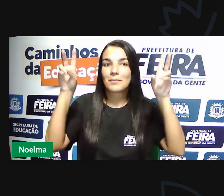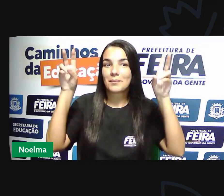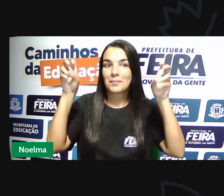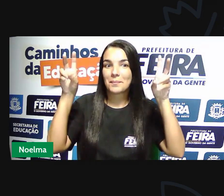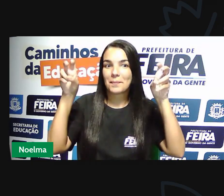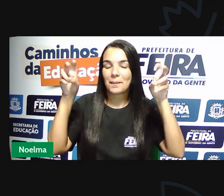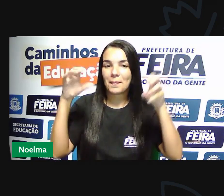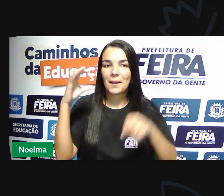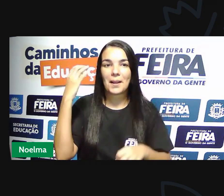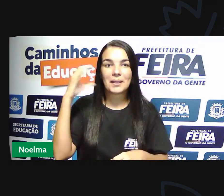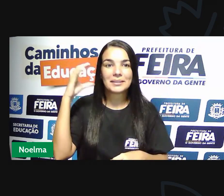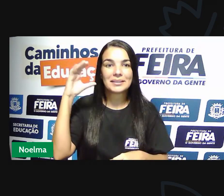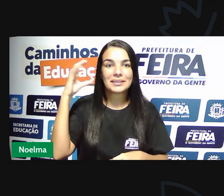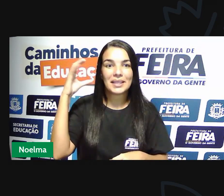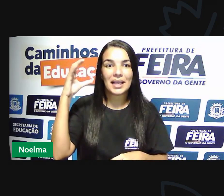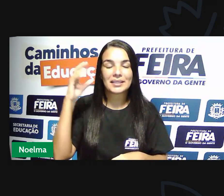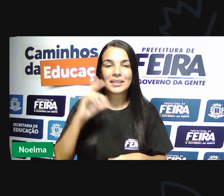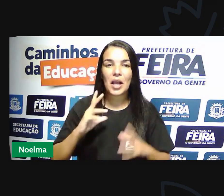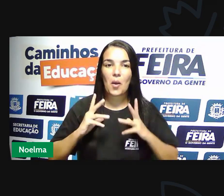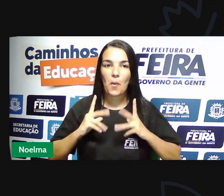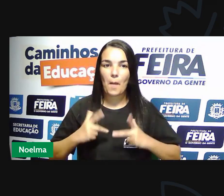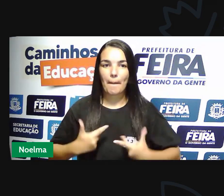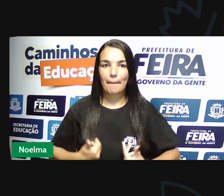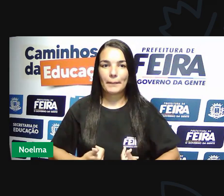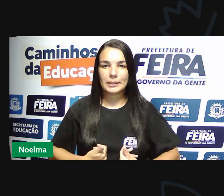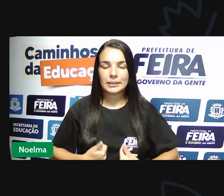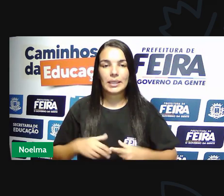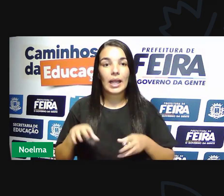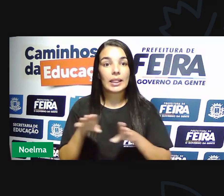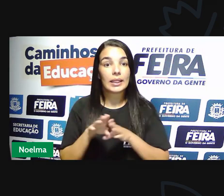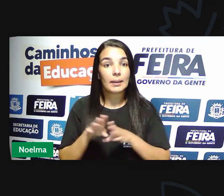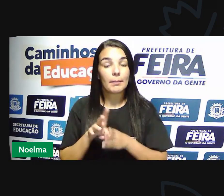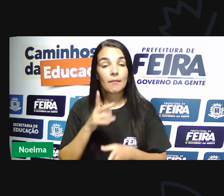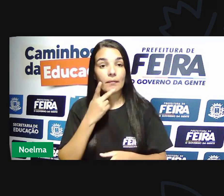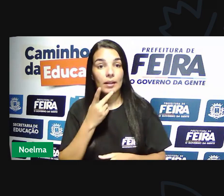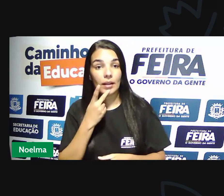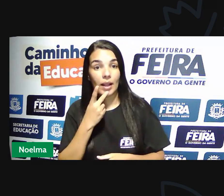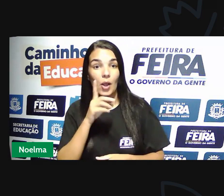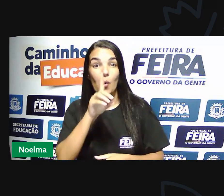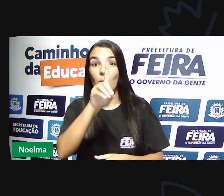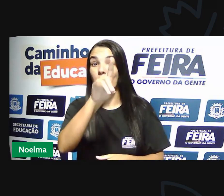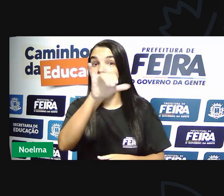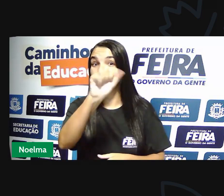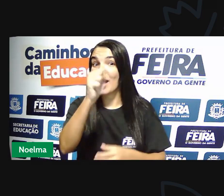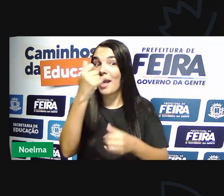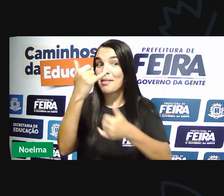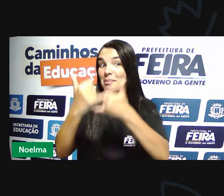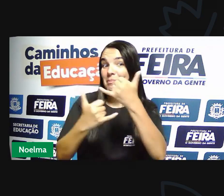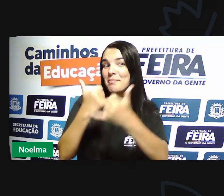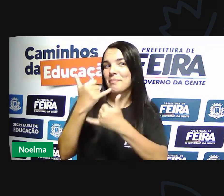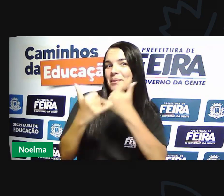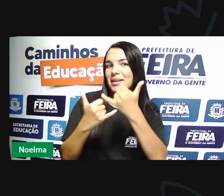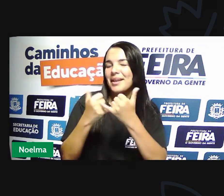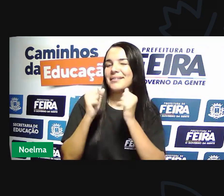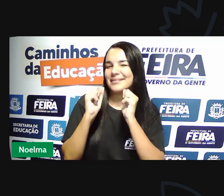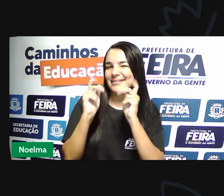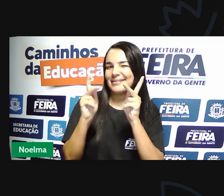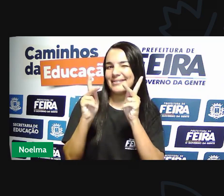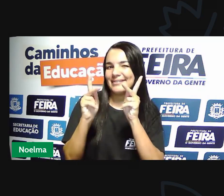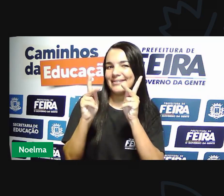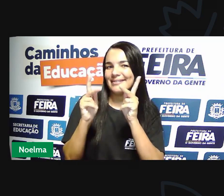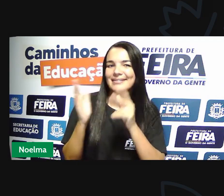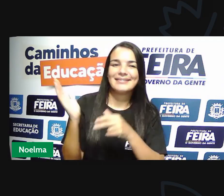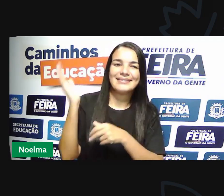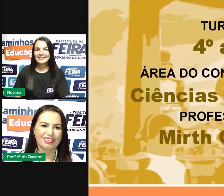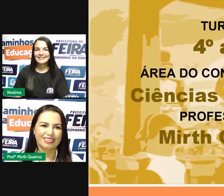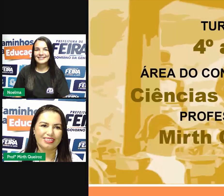de Ciências Humanas e nós também falaremos sobre o Dia do Brincar no próximo vídeo, certo? Então vamos à